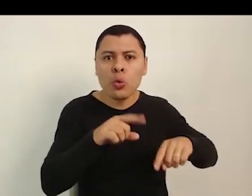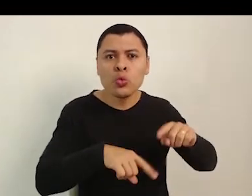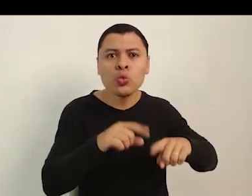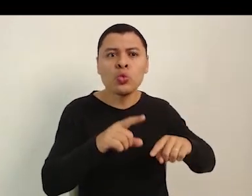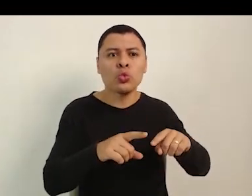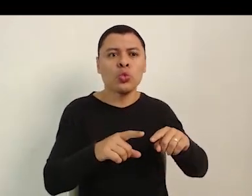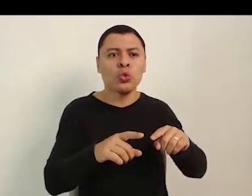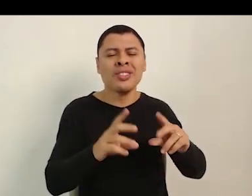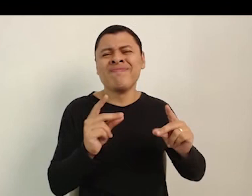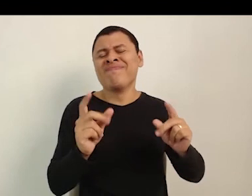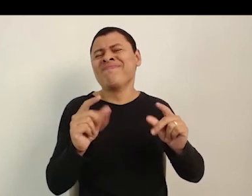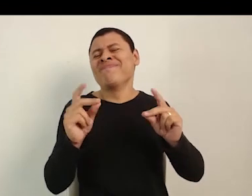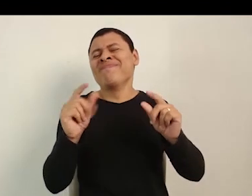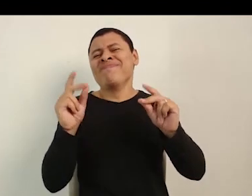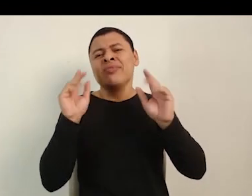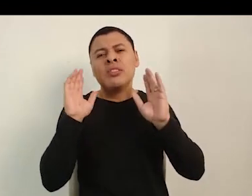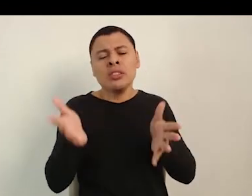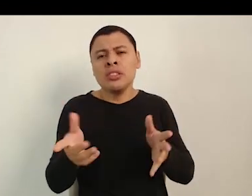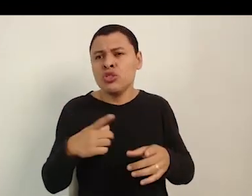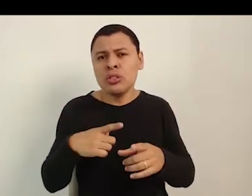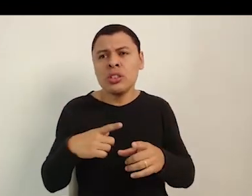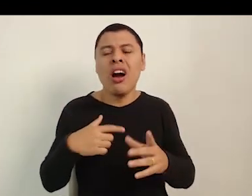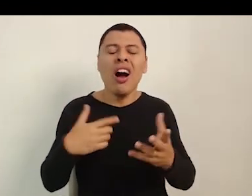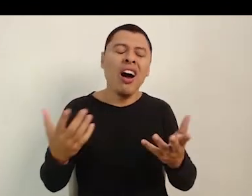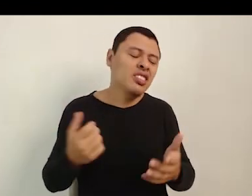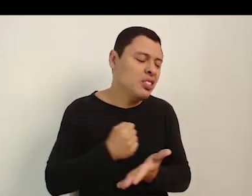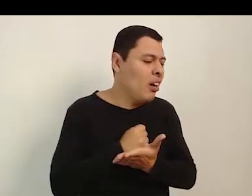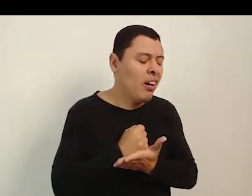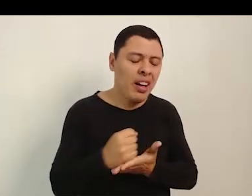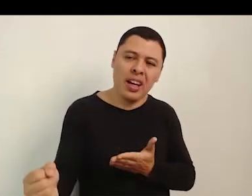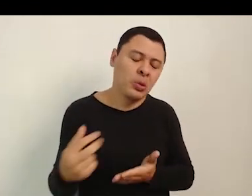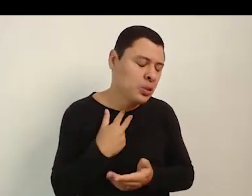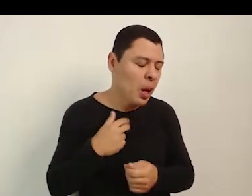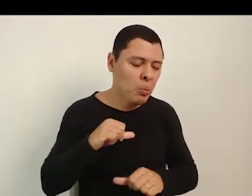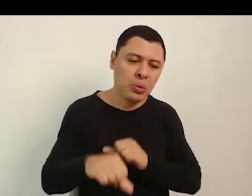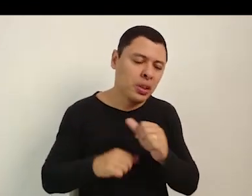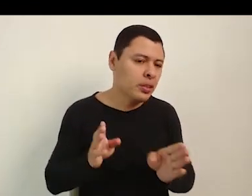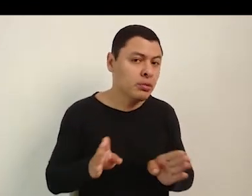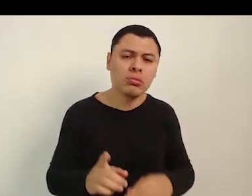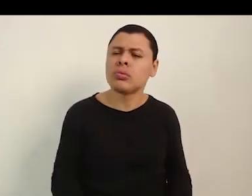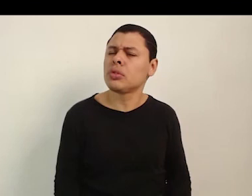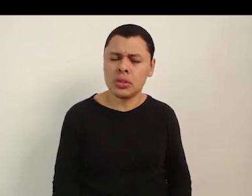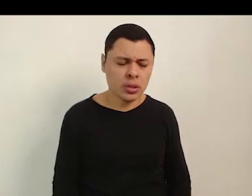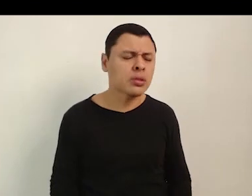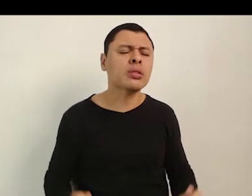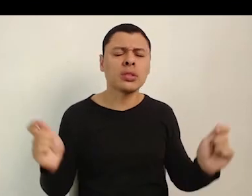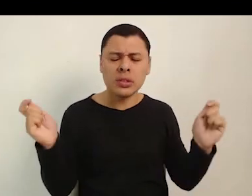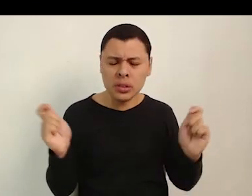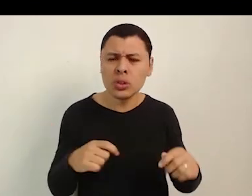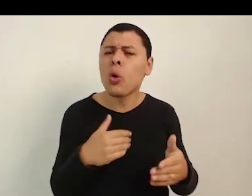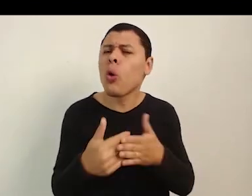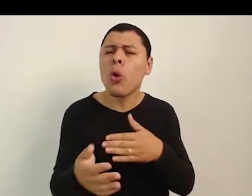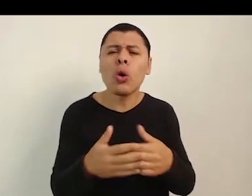produção há muito tempo, que você não pode deixar ele acessível, né? Você consegue deixar qualquer coisa acessível,